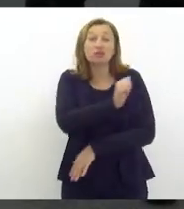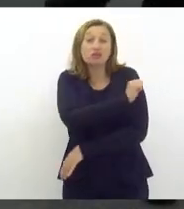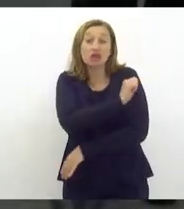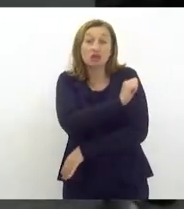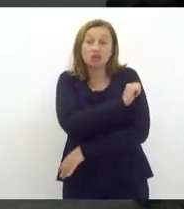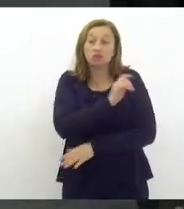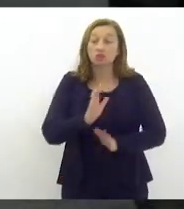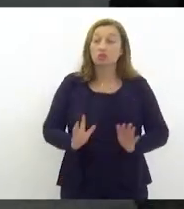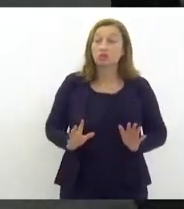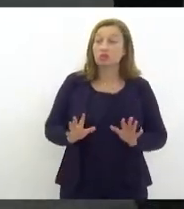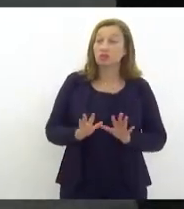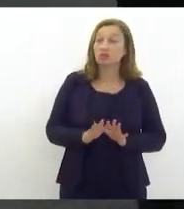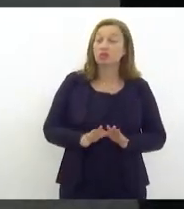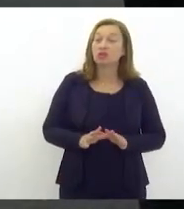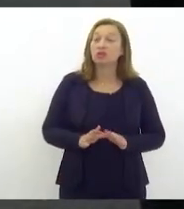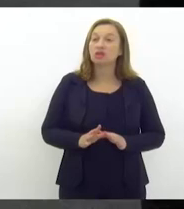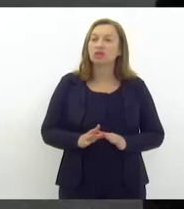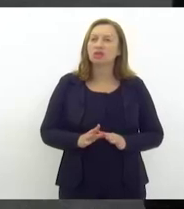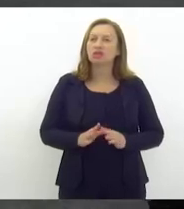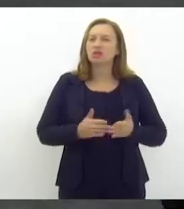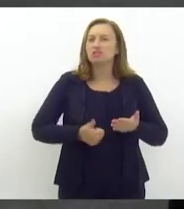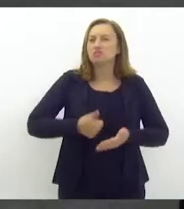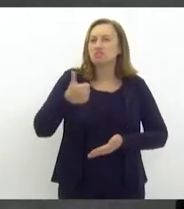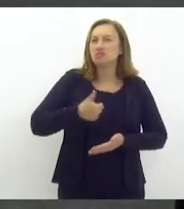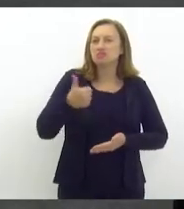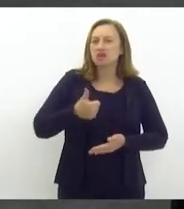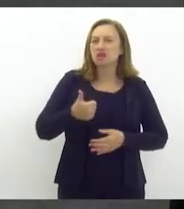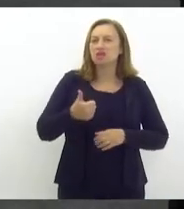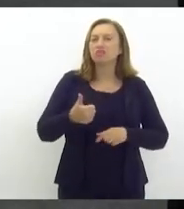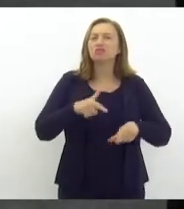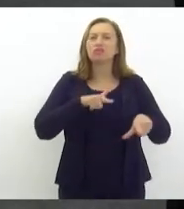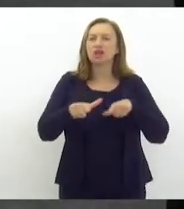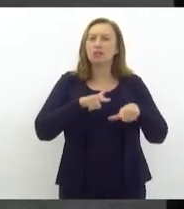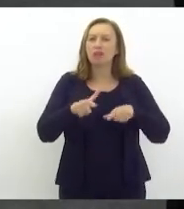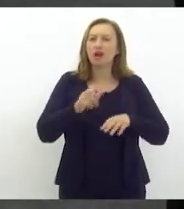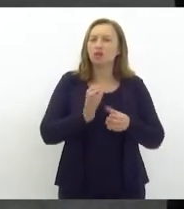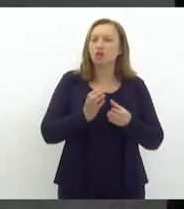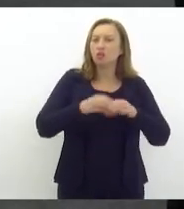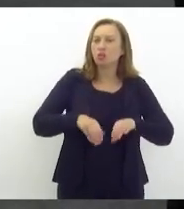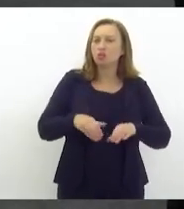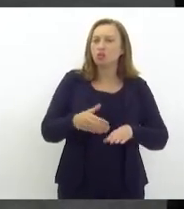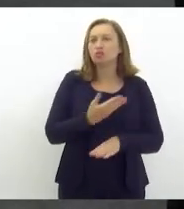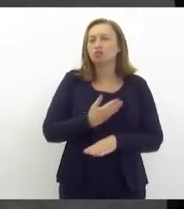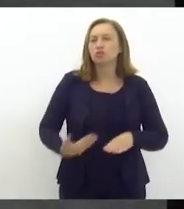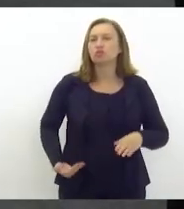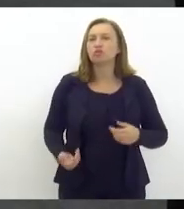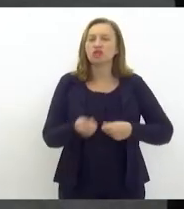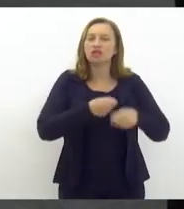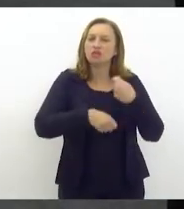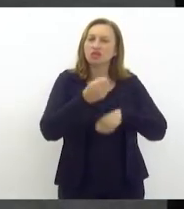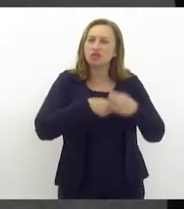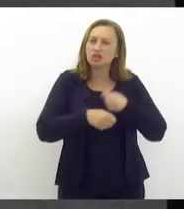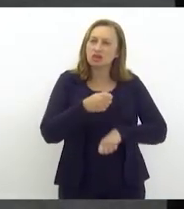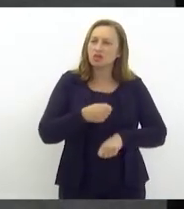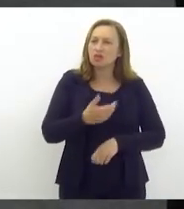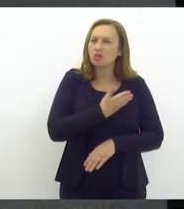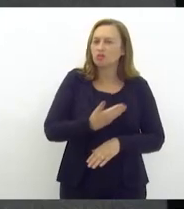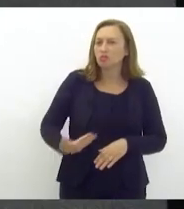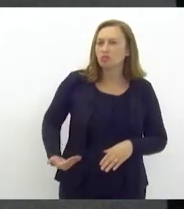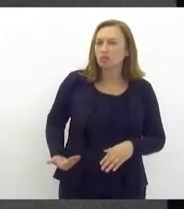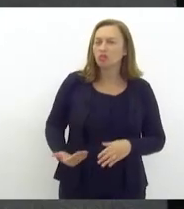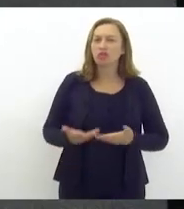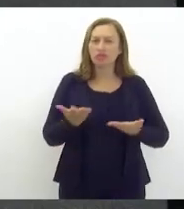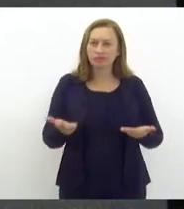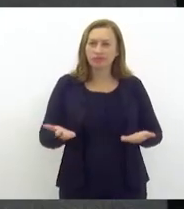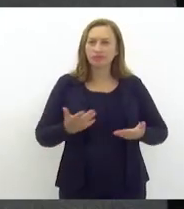fins de admissão no primeiro emprego em concurso público perante a administração pública estadual direta e